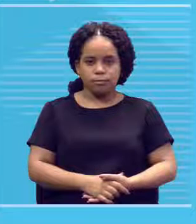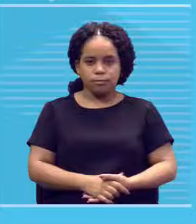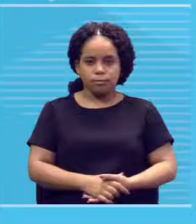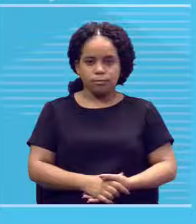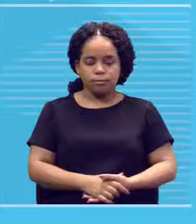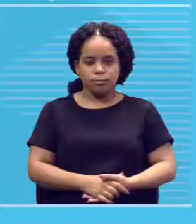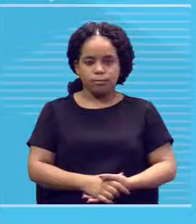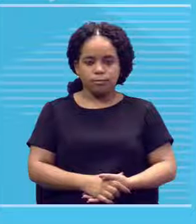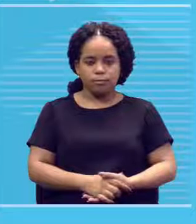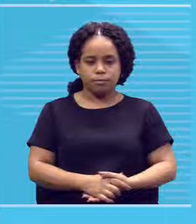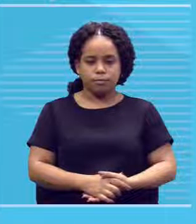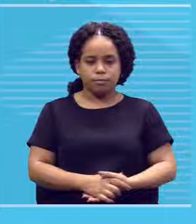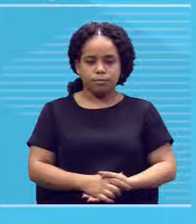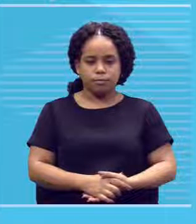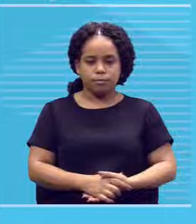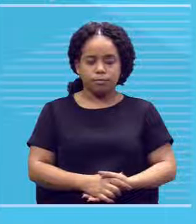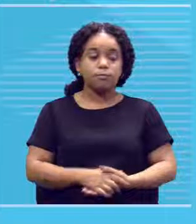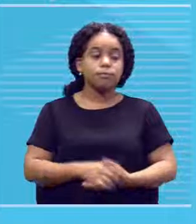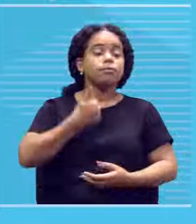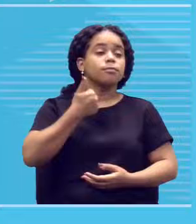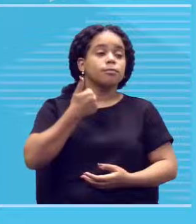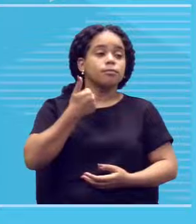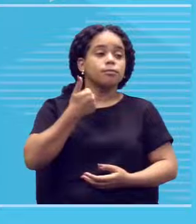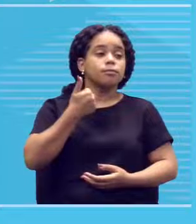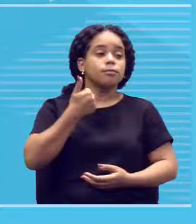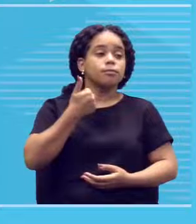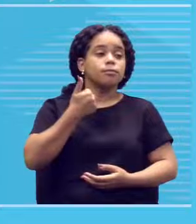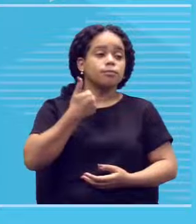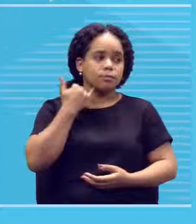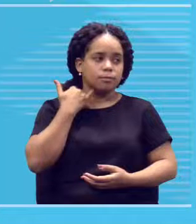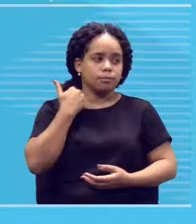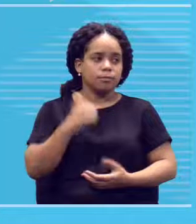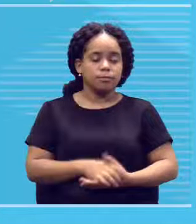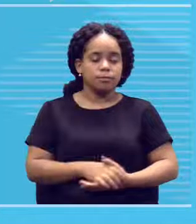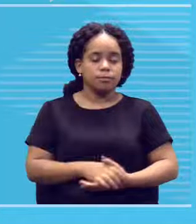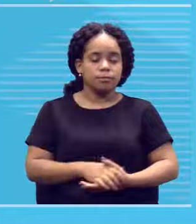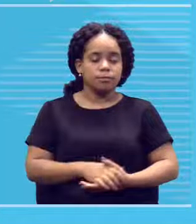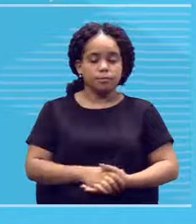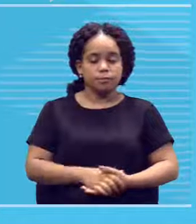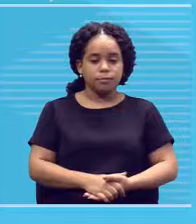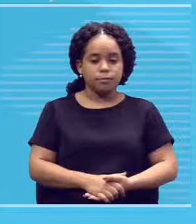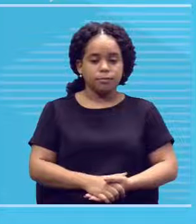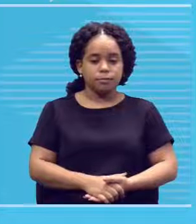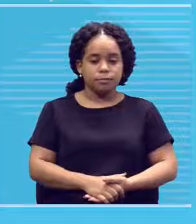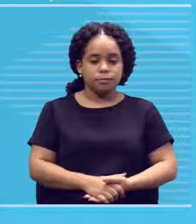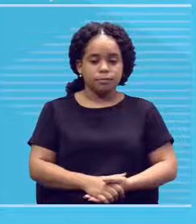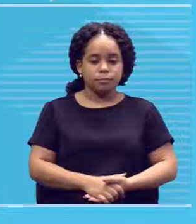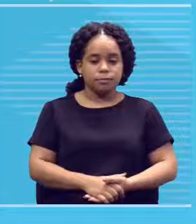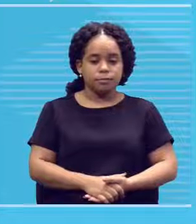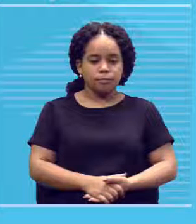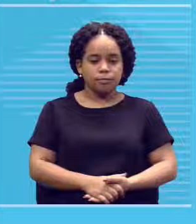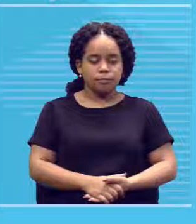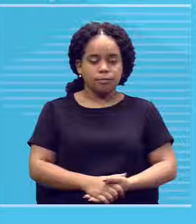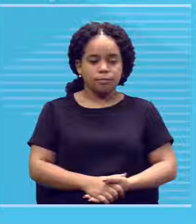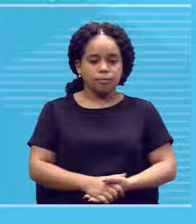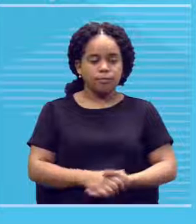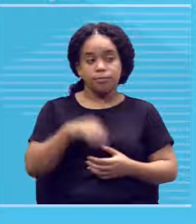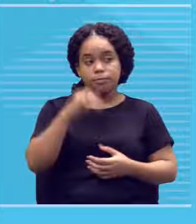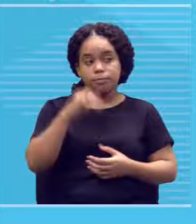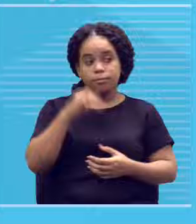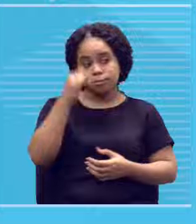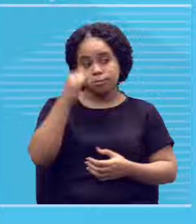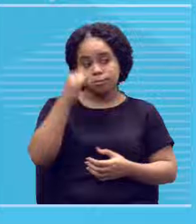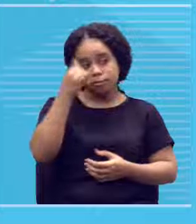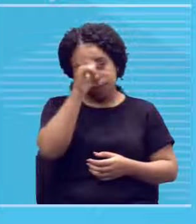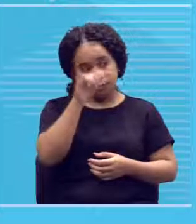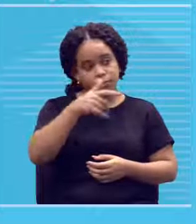o primeiro nós vamos usar coesão vamos lá evite repetições de palavras